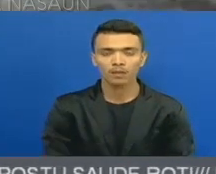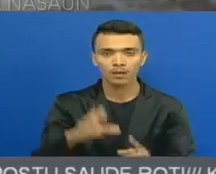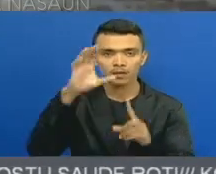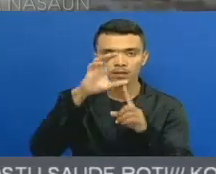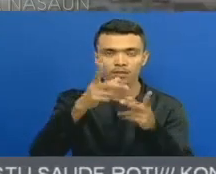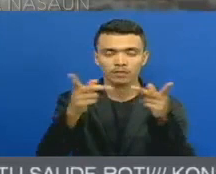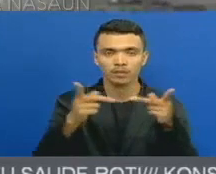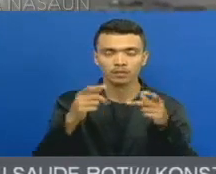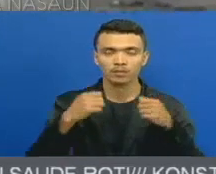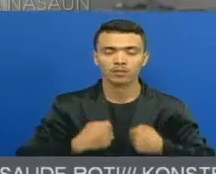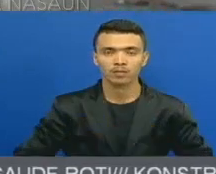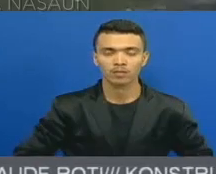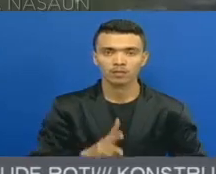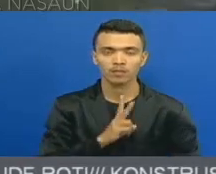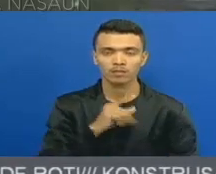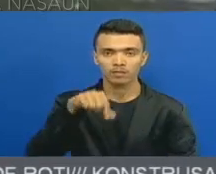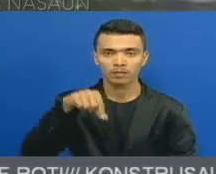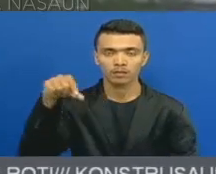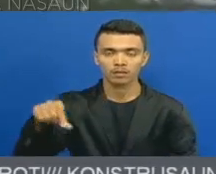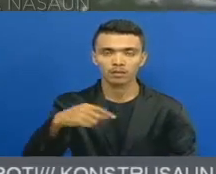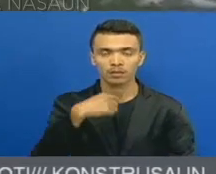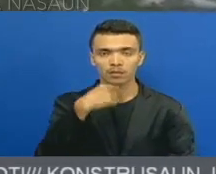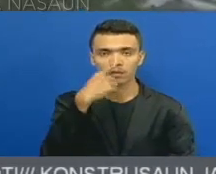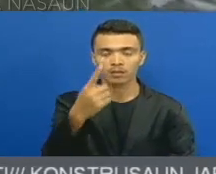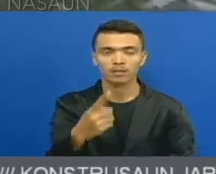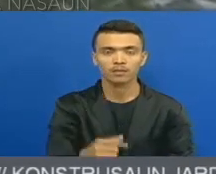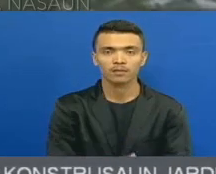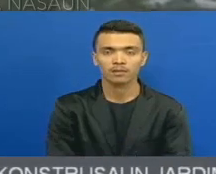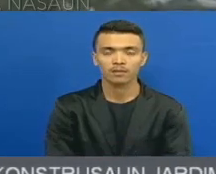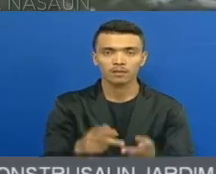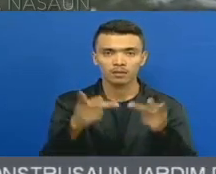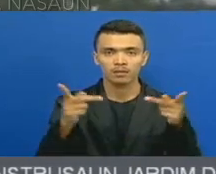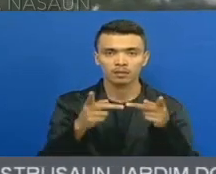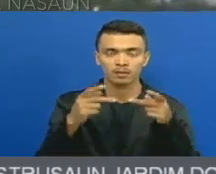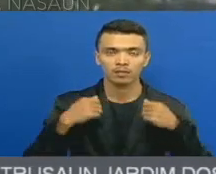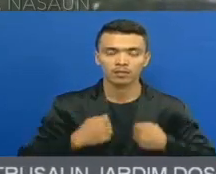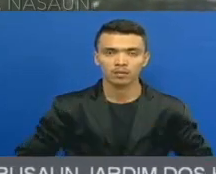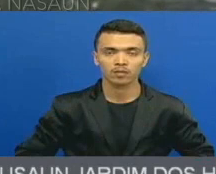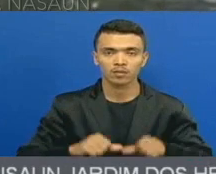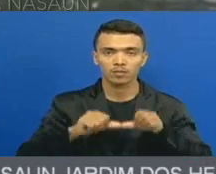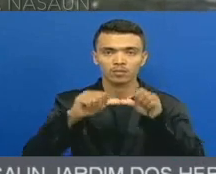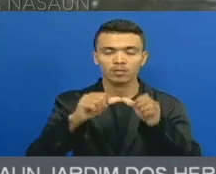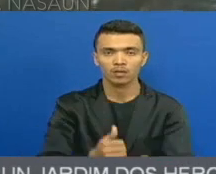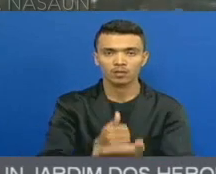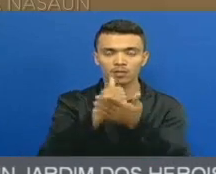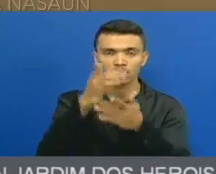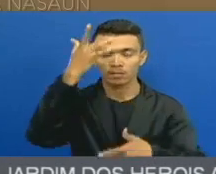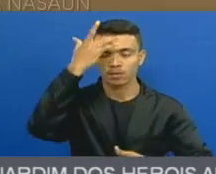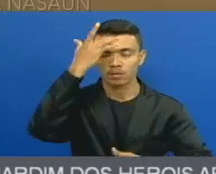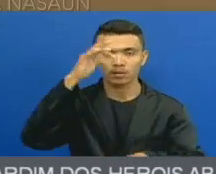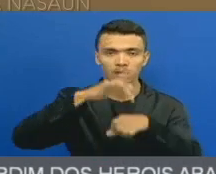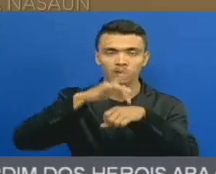Chefe Centro de Saúde Viqueque, Celestina da Silva Alves, garante. Centro de Saúde continua a ralo atendimento para moras Hadá